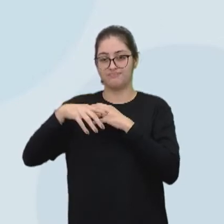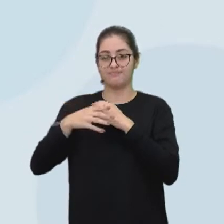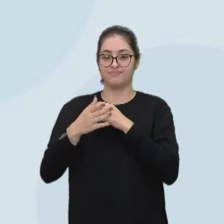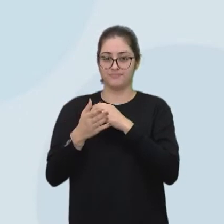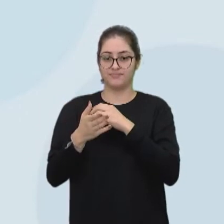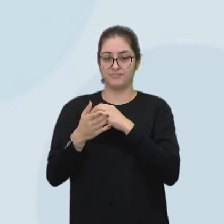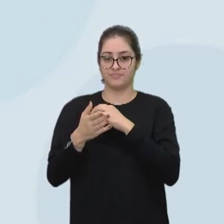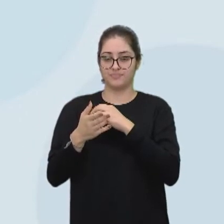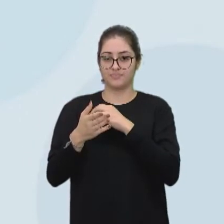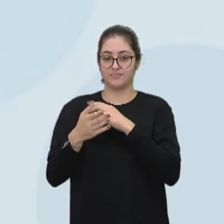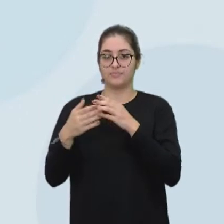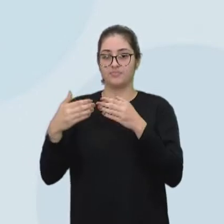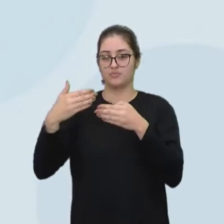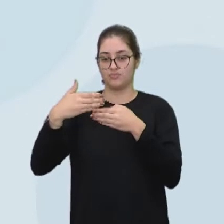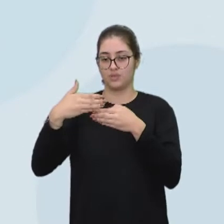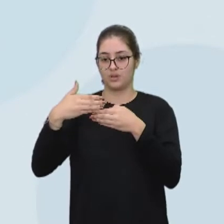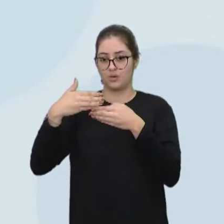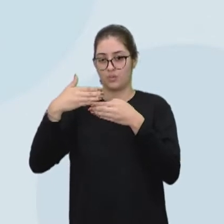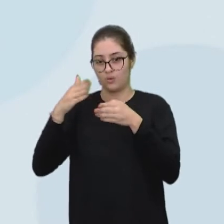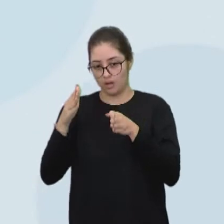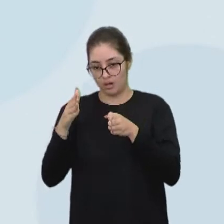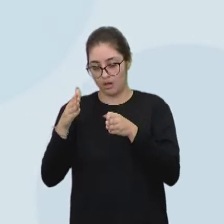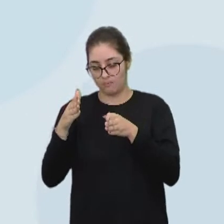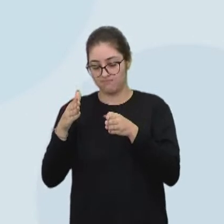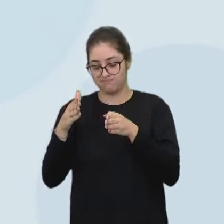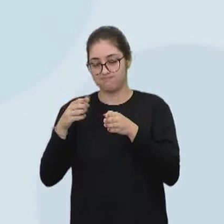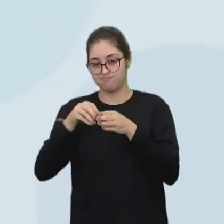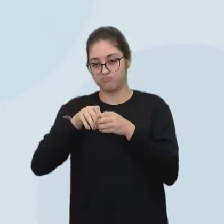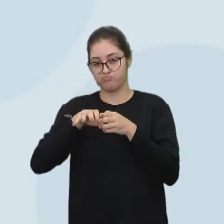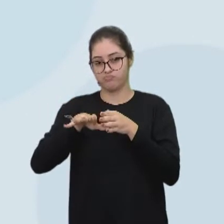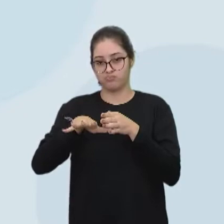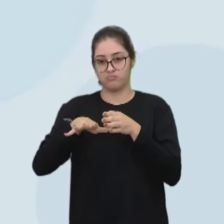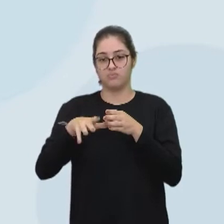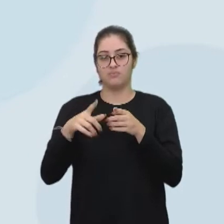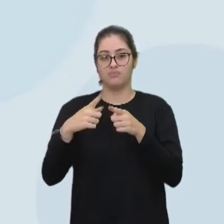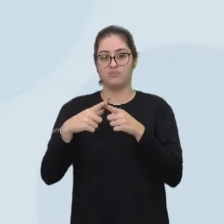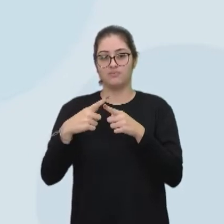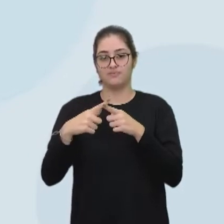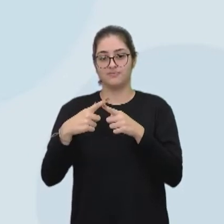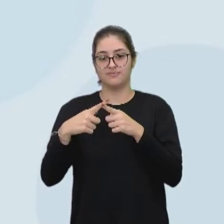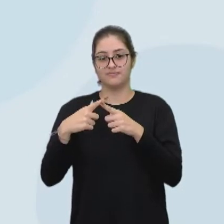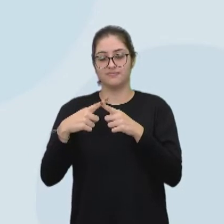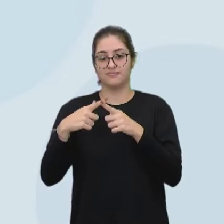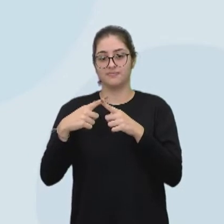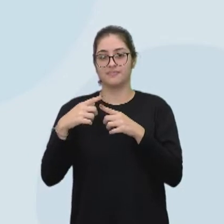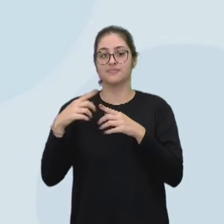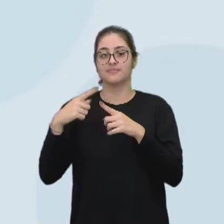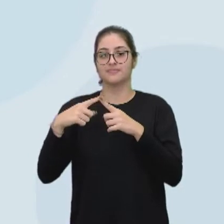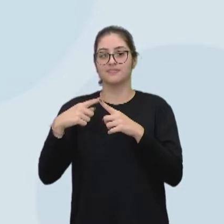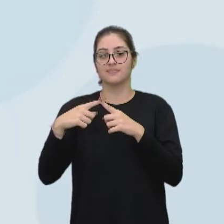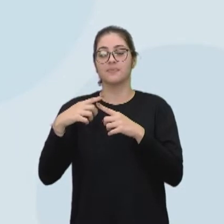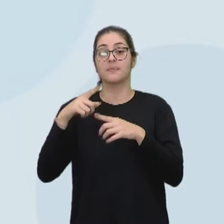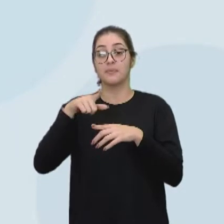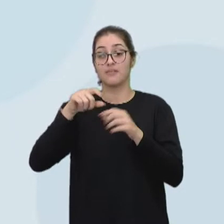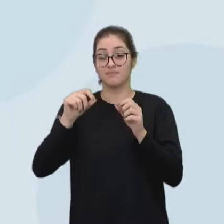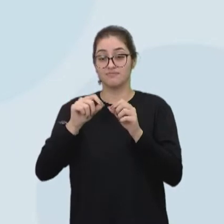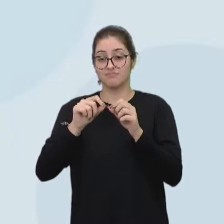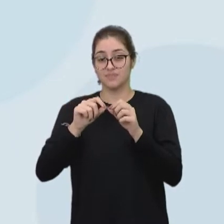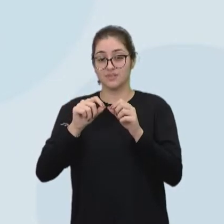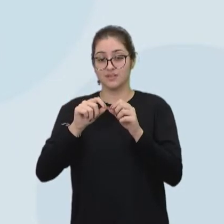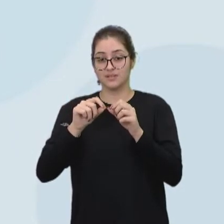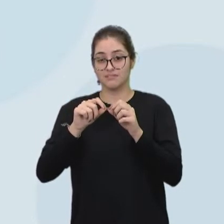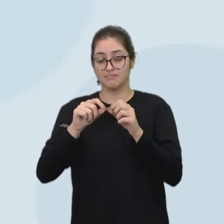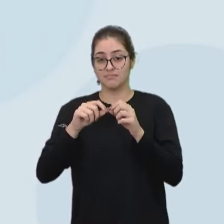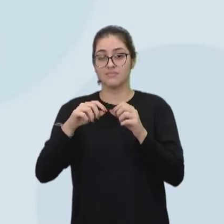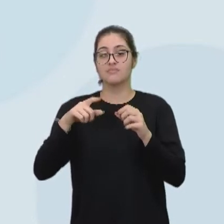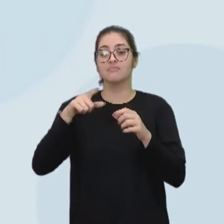essa queda aí, né, das barragens aí. Porque essas barragens aí, elas são feitas aí pelas empresas, né, que retiram